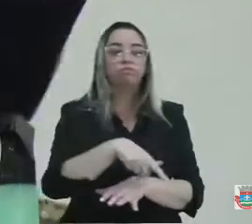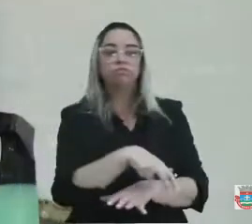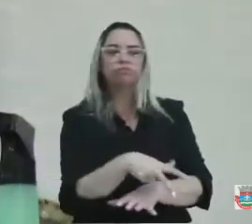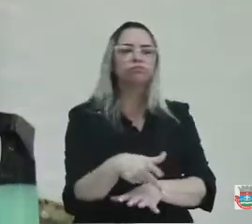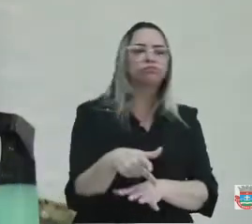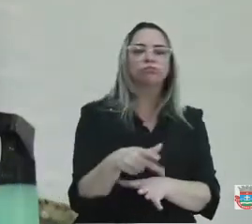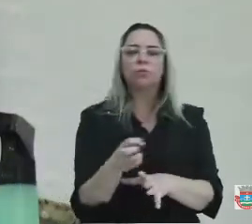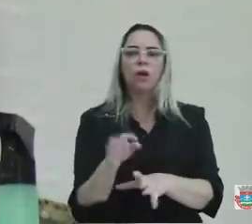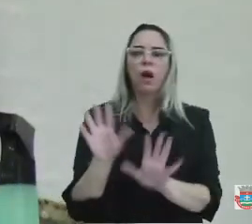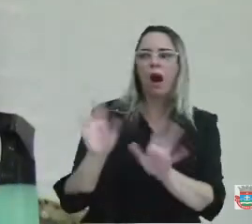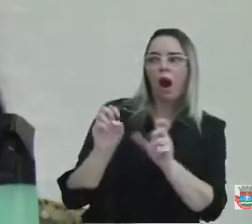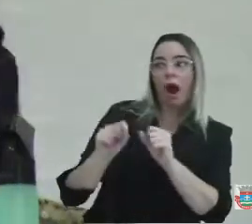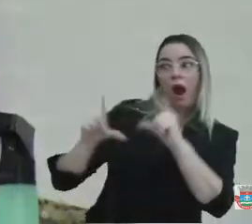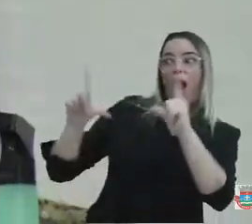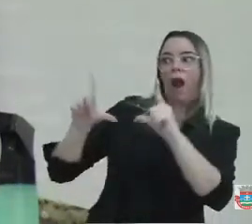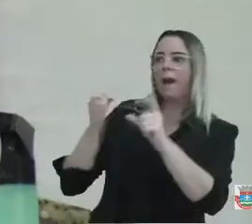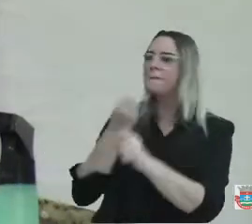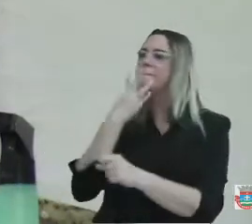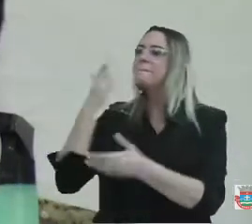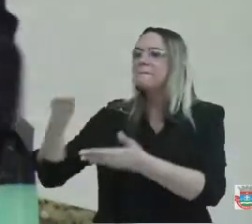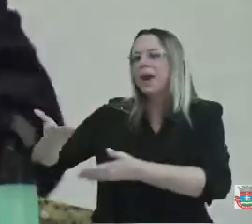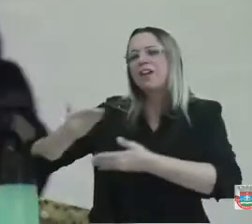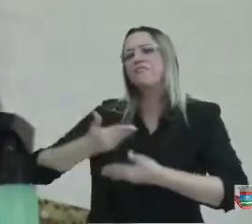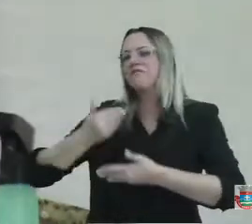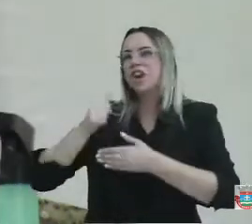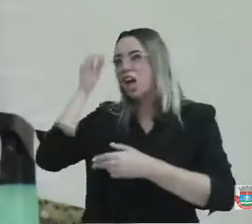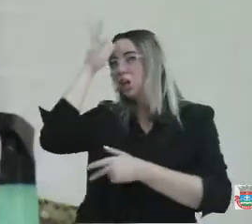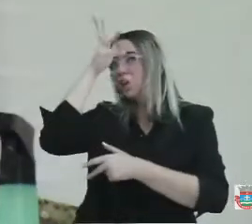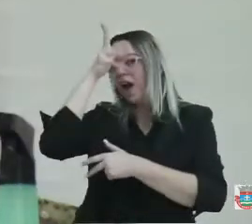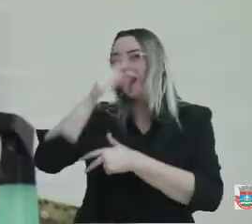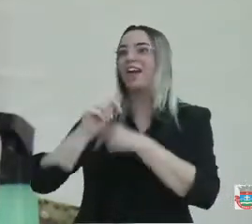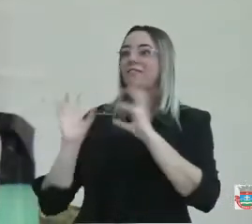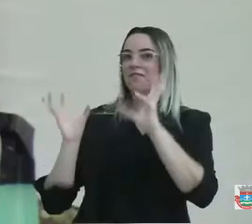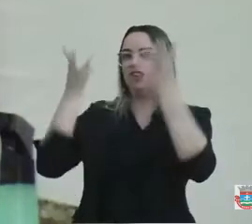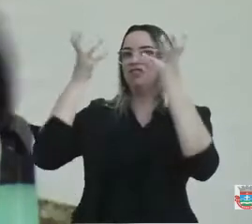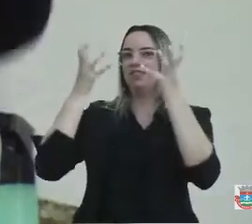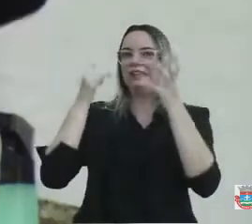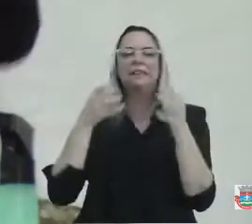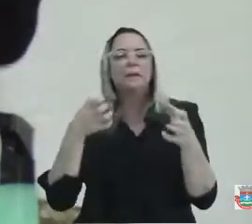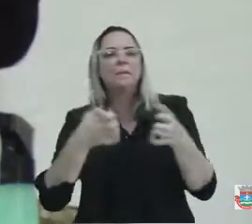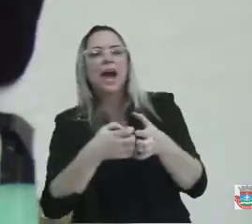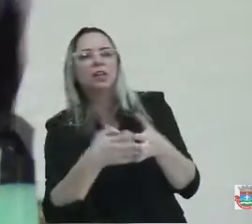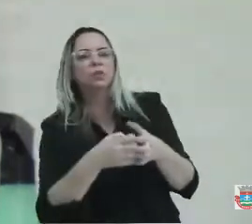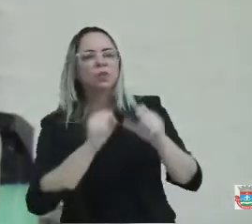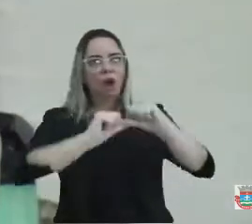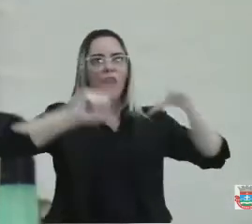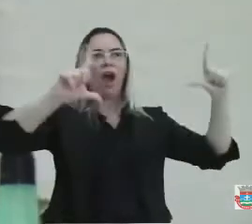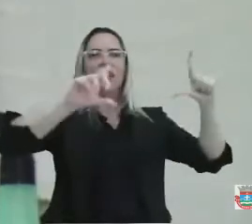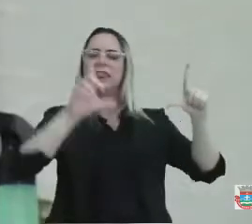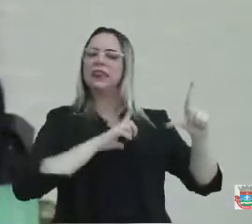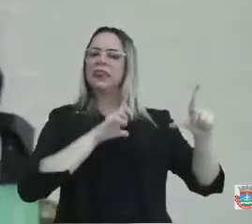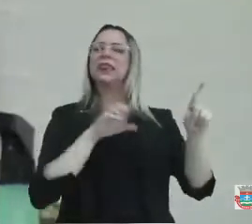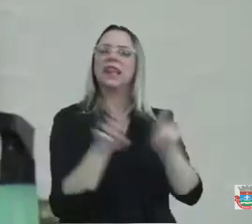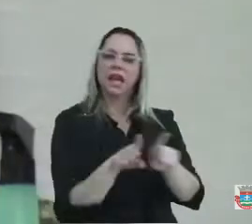seja bem-vindo à festa da galinha, chegava aqui ao lado da borracharia de Luiz, tinha também